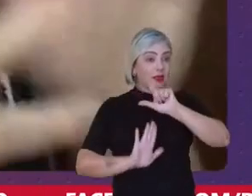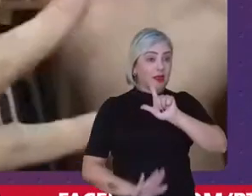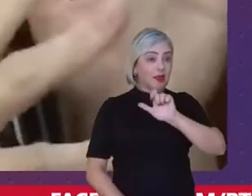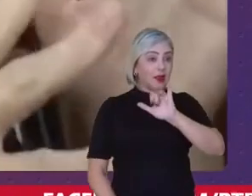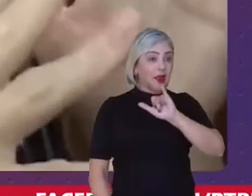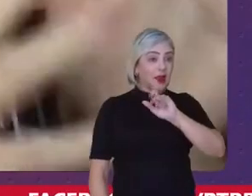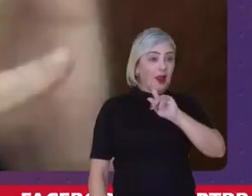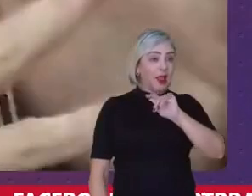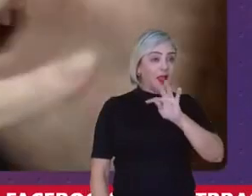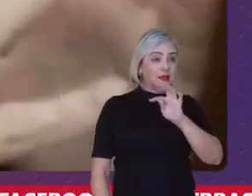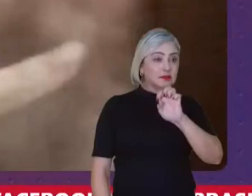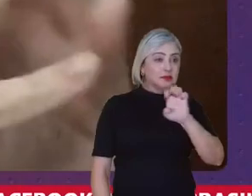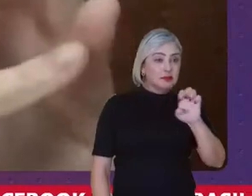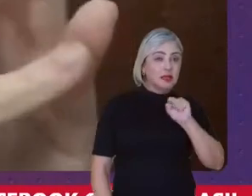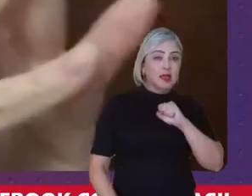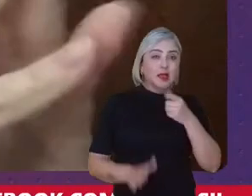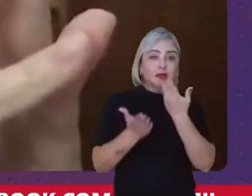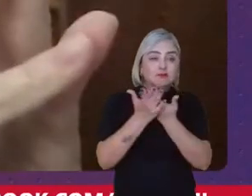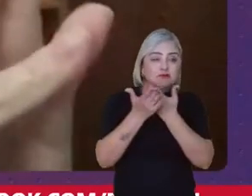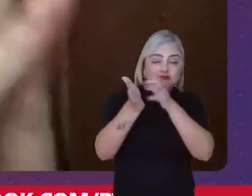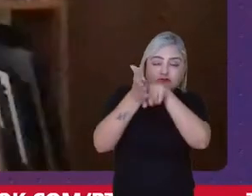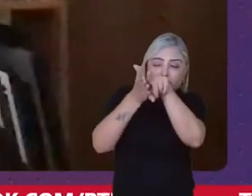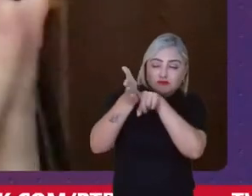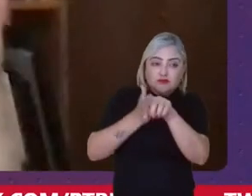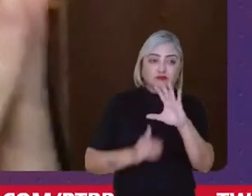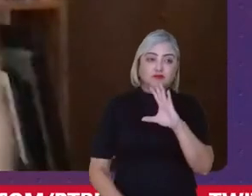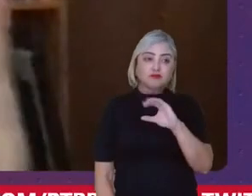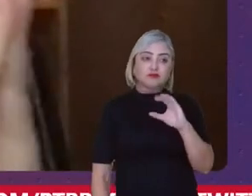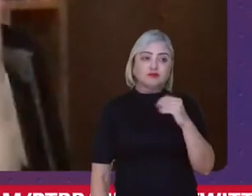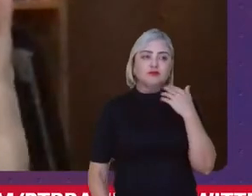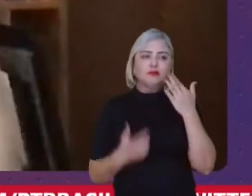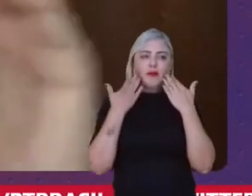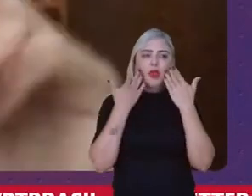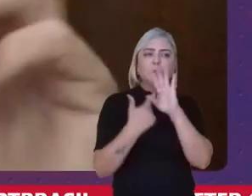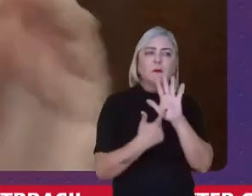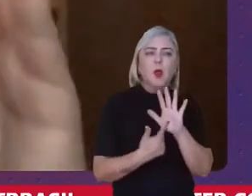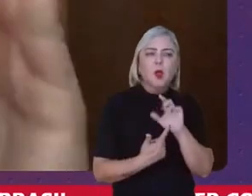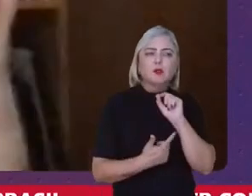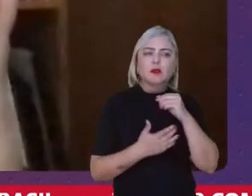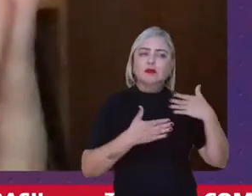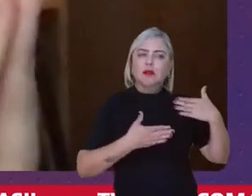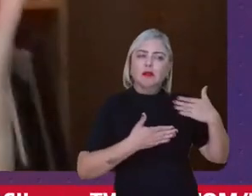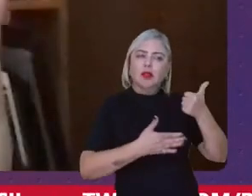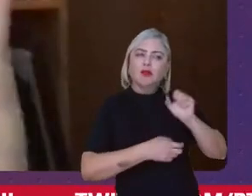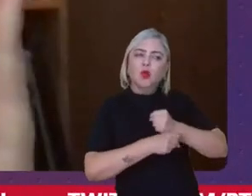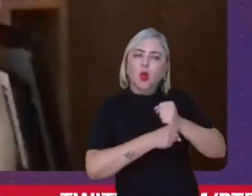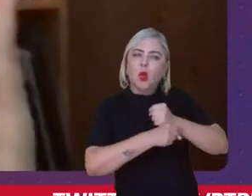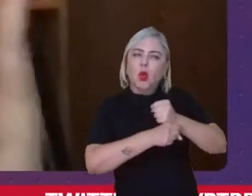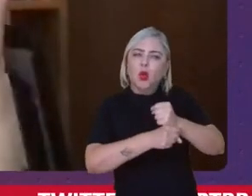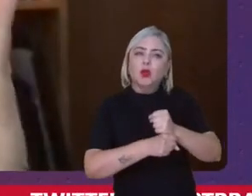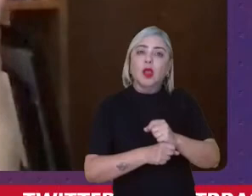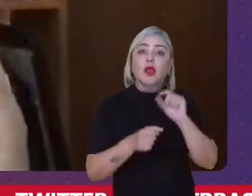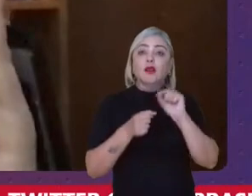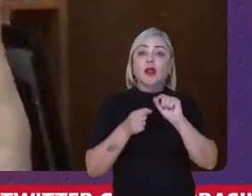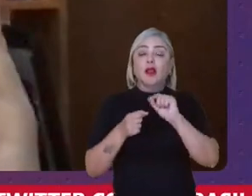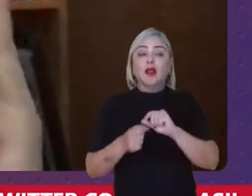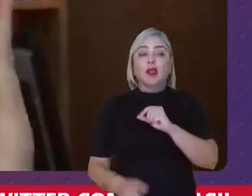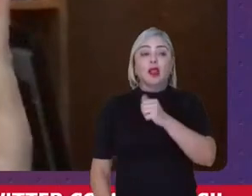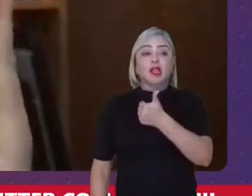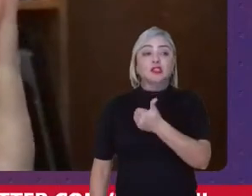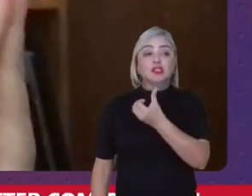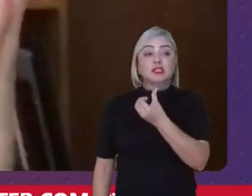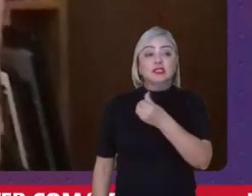só de estudo de jornal, de estudos científicos, mostra que ao longo desses 18 anos foram feitos